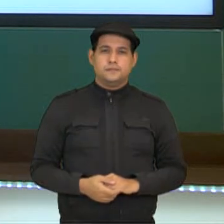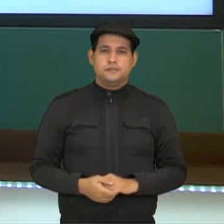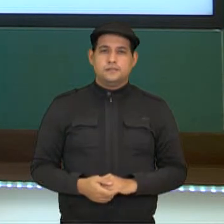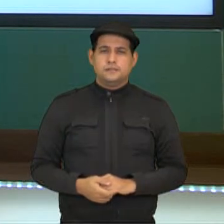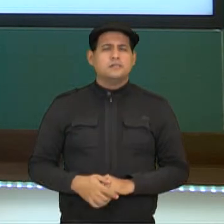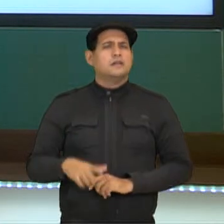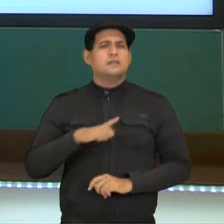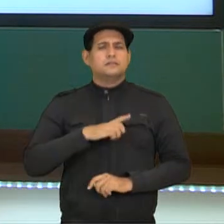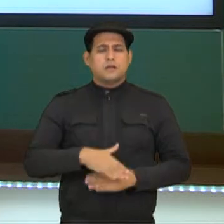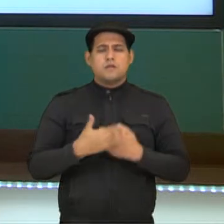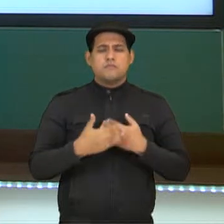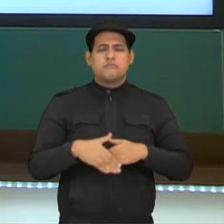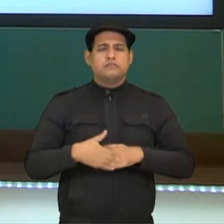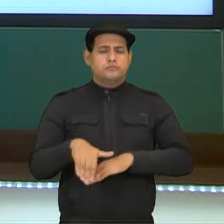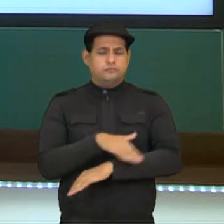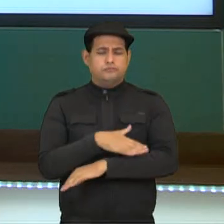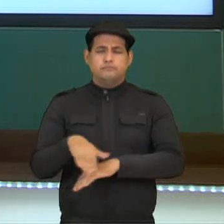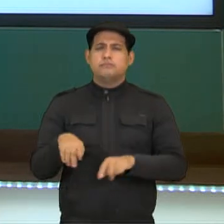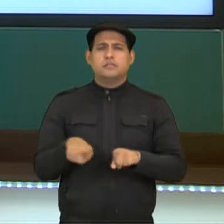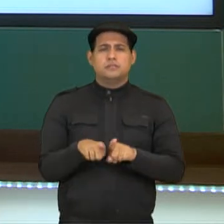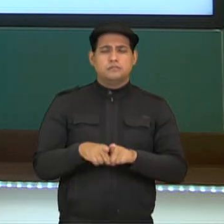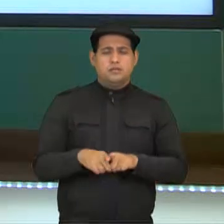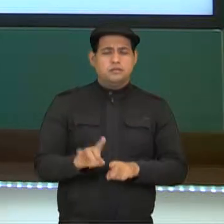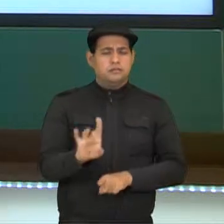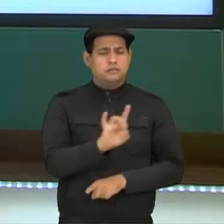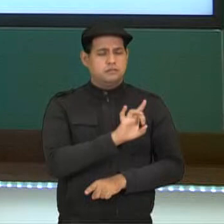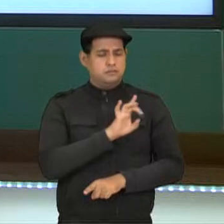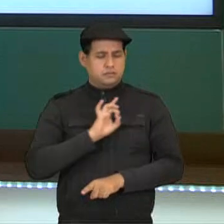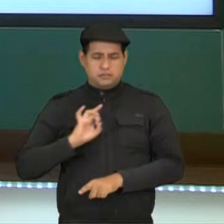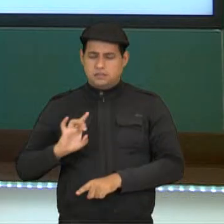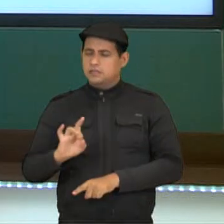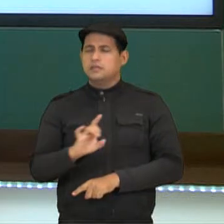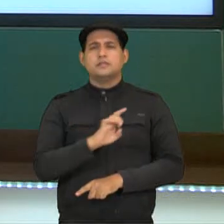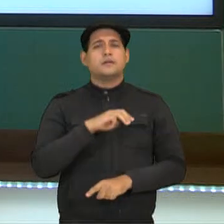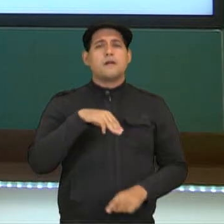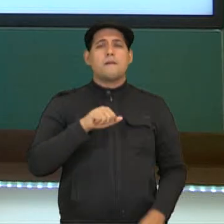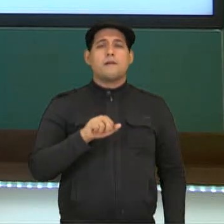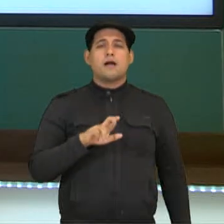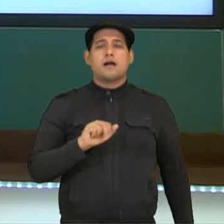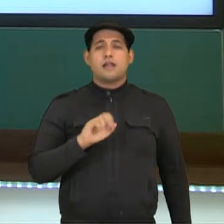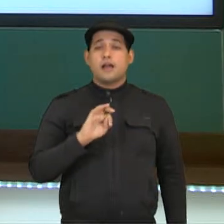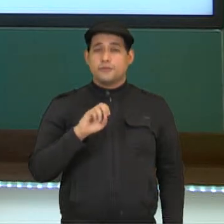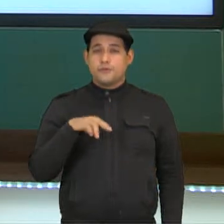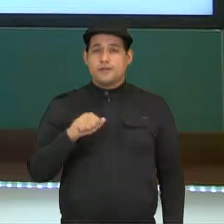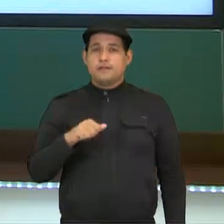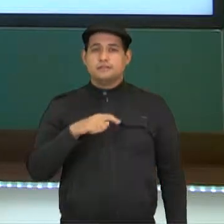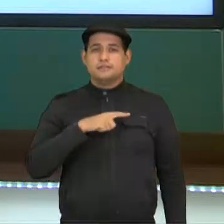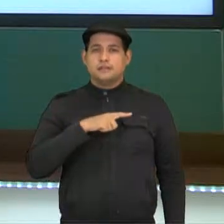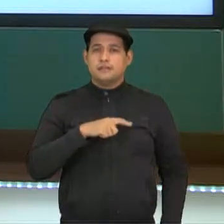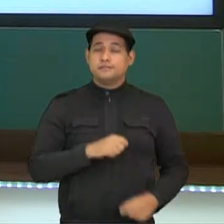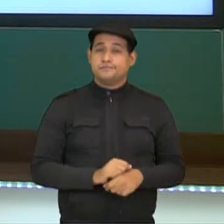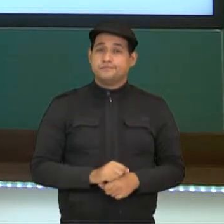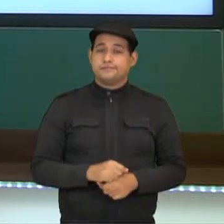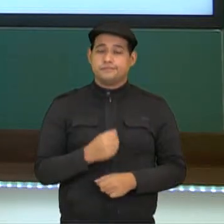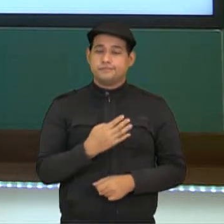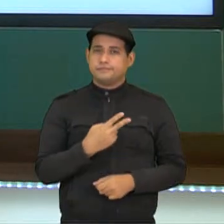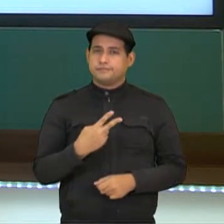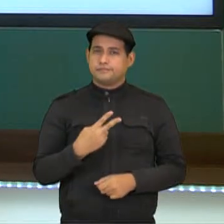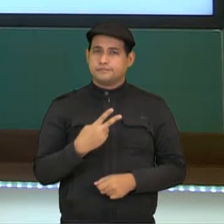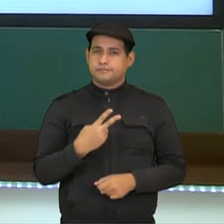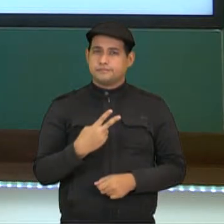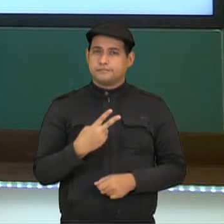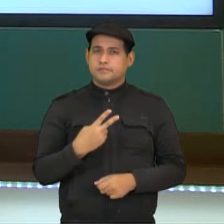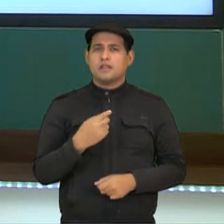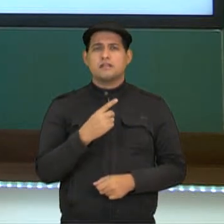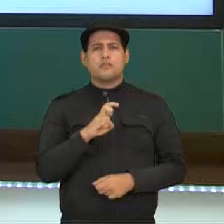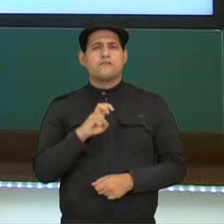Aí tem as provas de rua dentro do atletismo também, que são a maratona e a meia maratona, maratona com 42.195